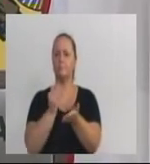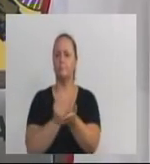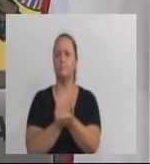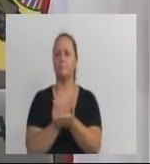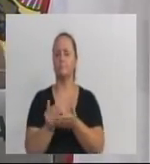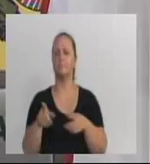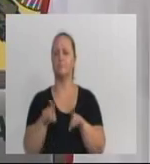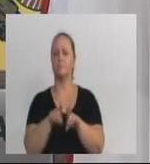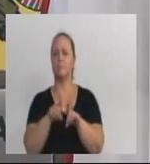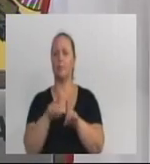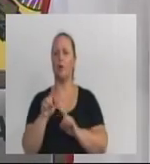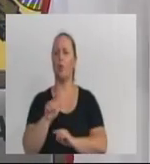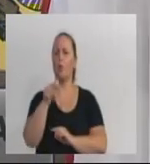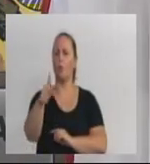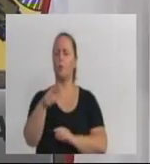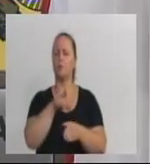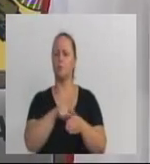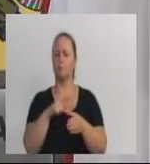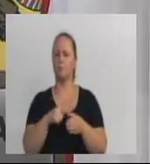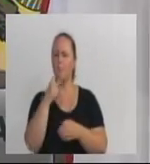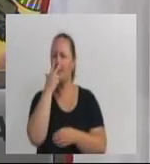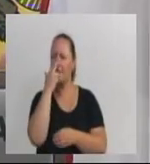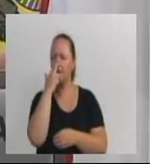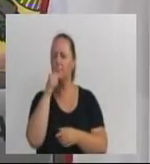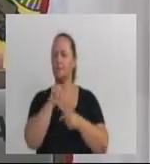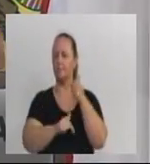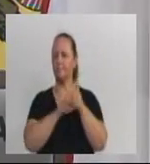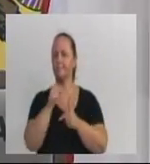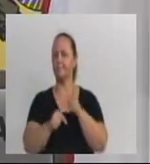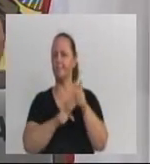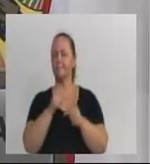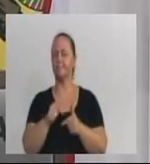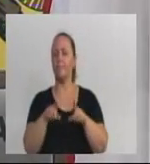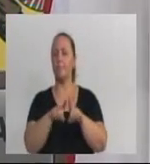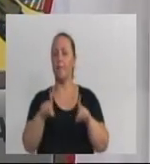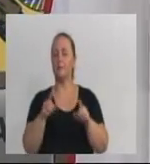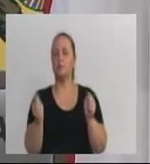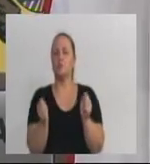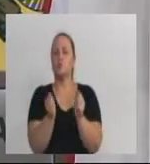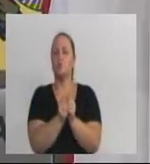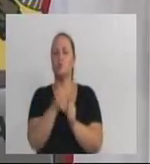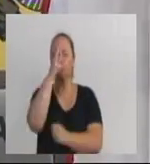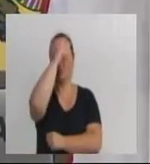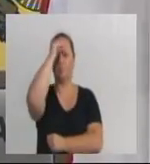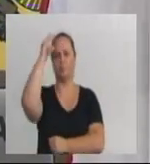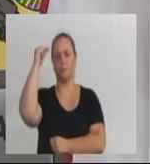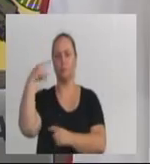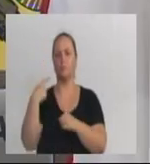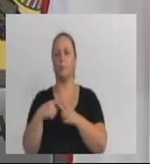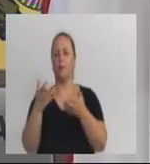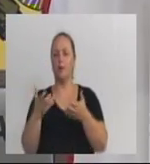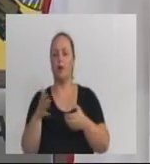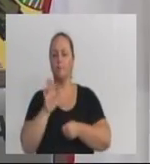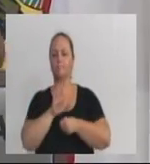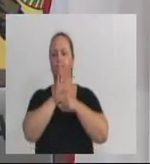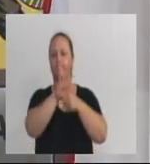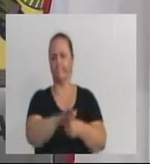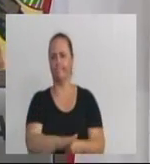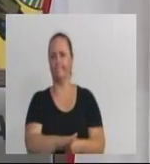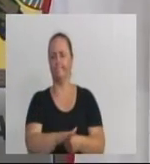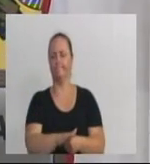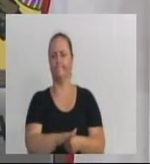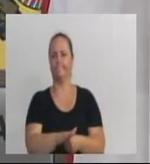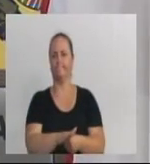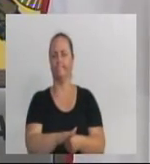outras também, de um serviço que é feito através do poder público para justamente atender essa necessidade aqui de